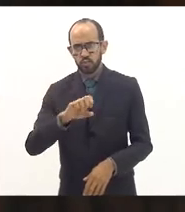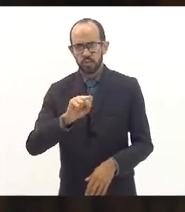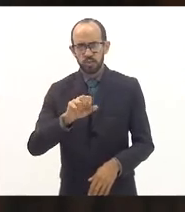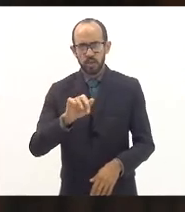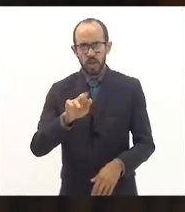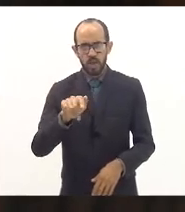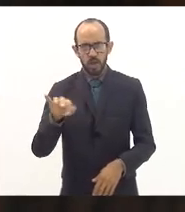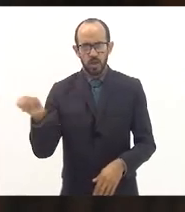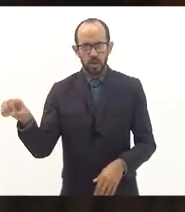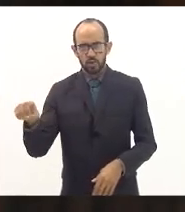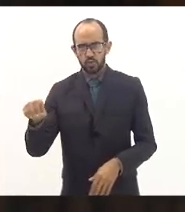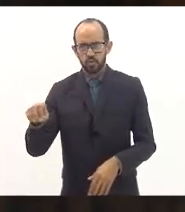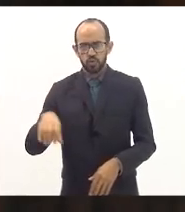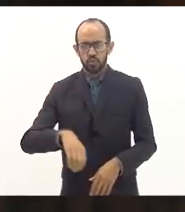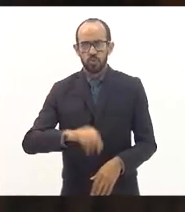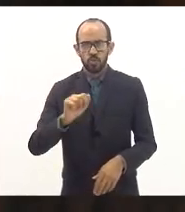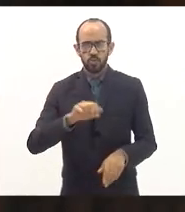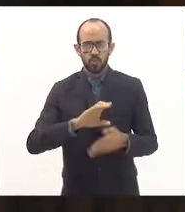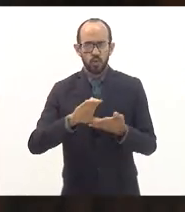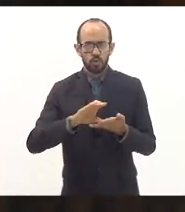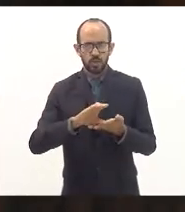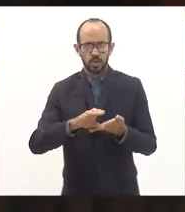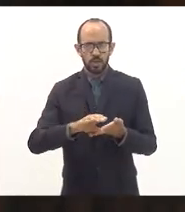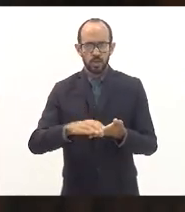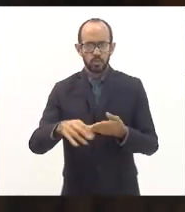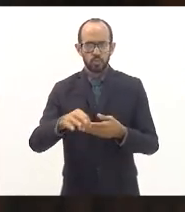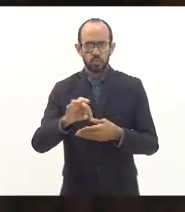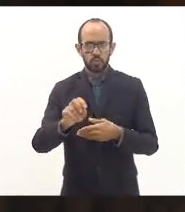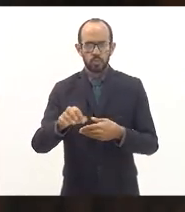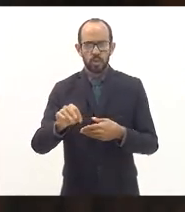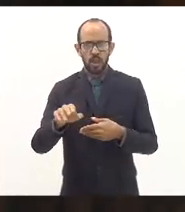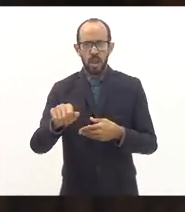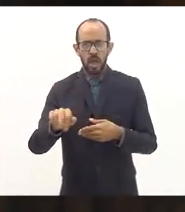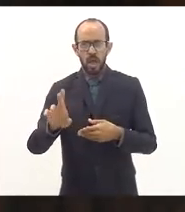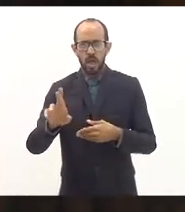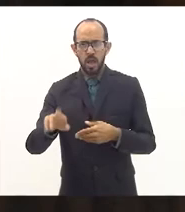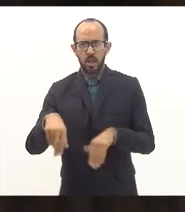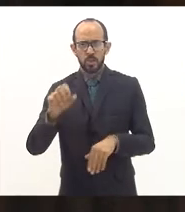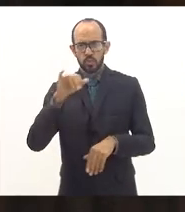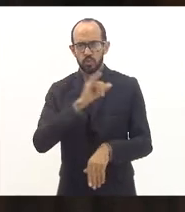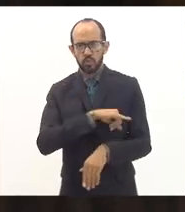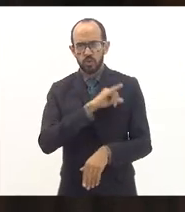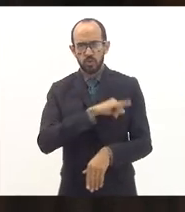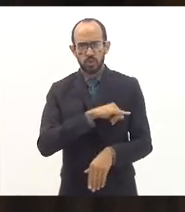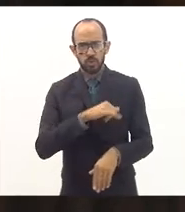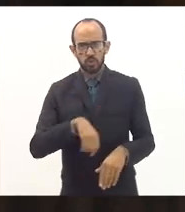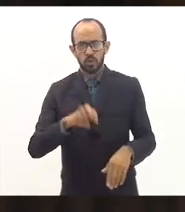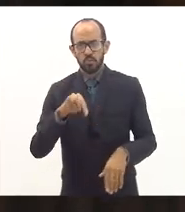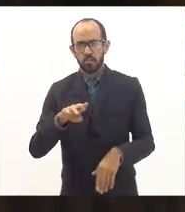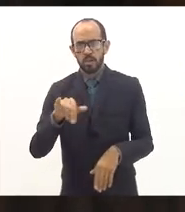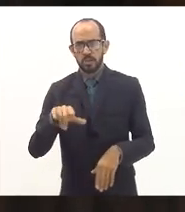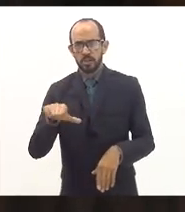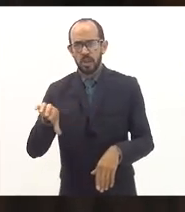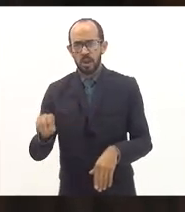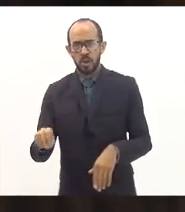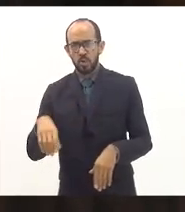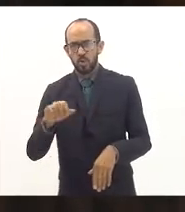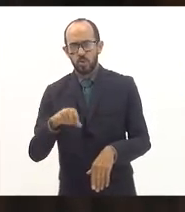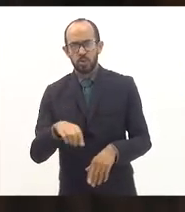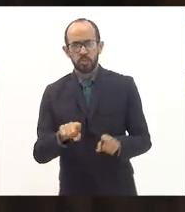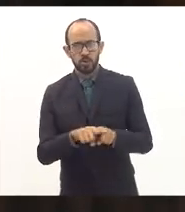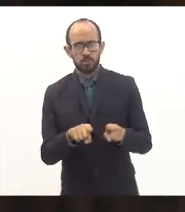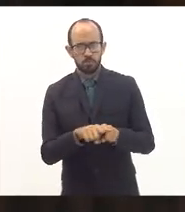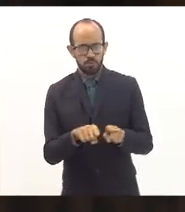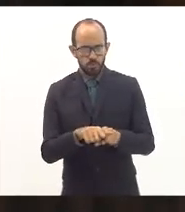da Associação de Conselheiros Tutelares do município do Rio de Janeiro, nosso queridíssimo Marcelo Monteiro, presidente do PDT